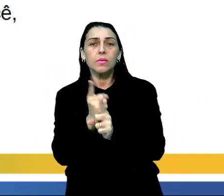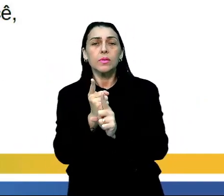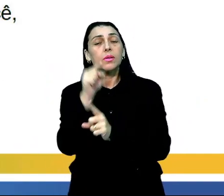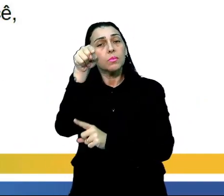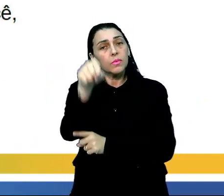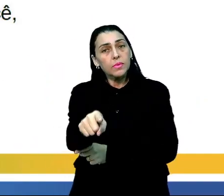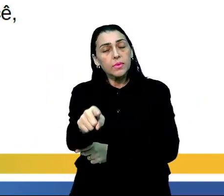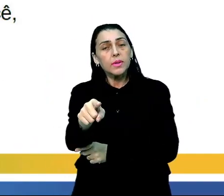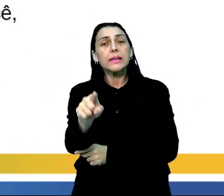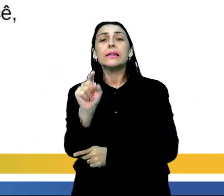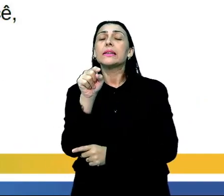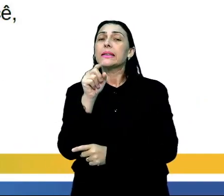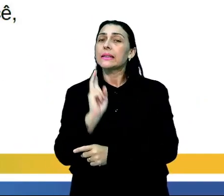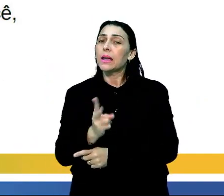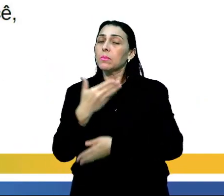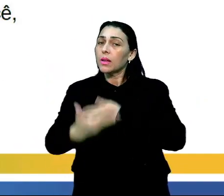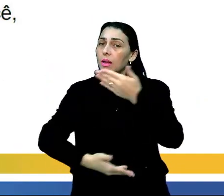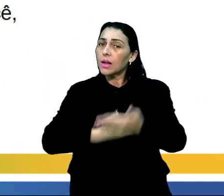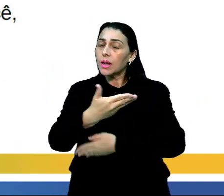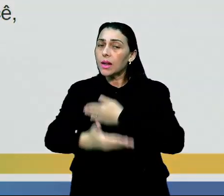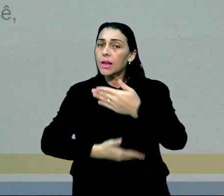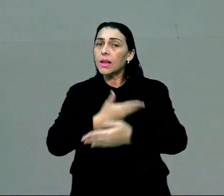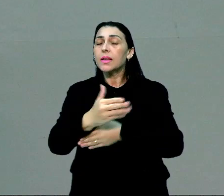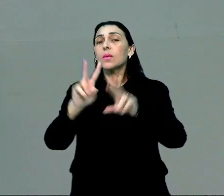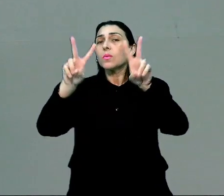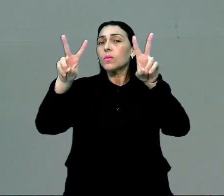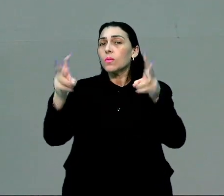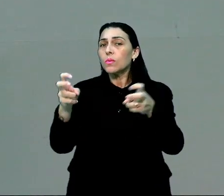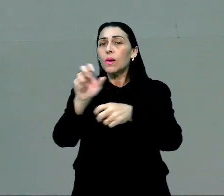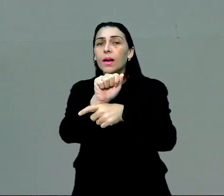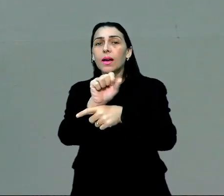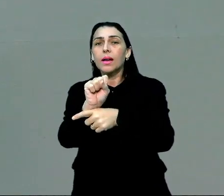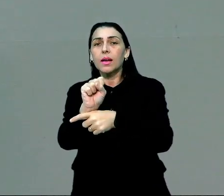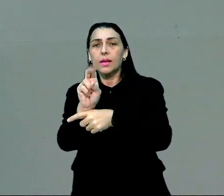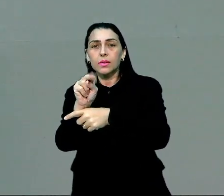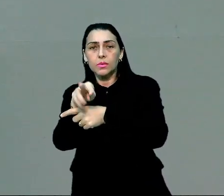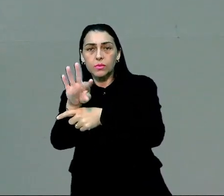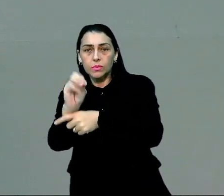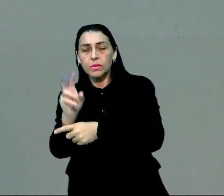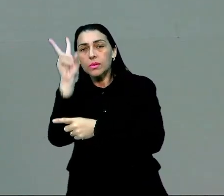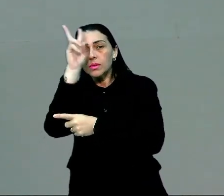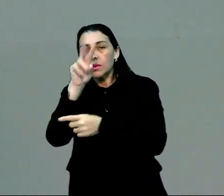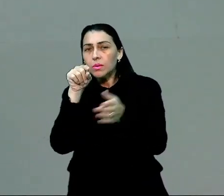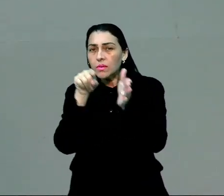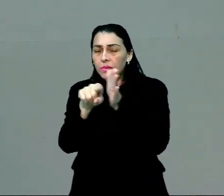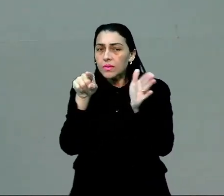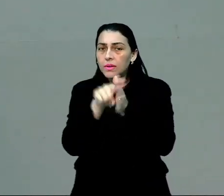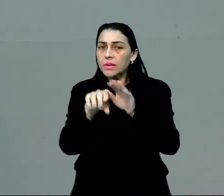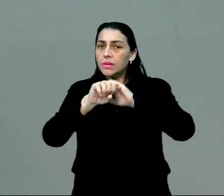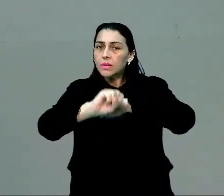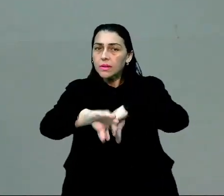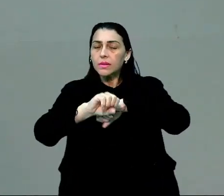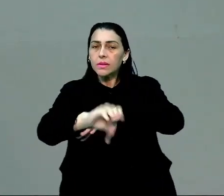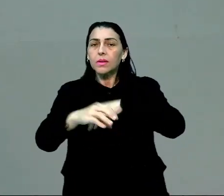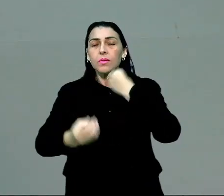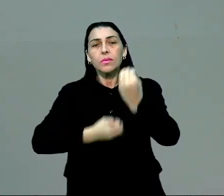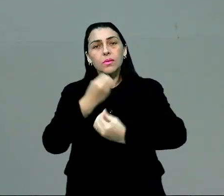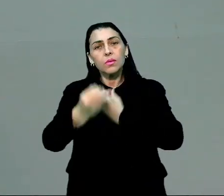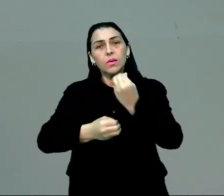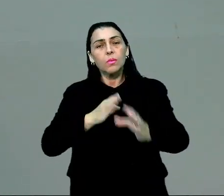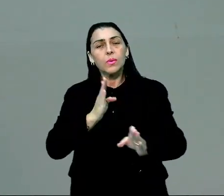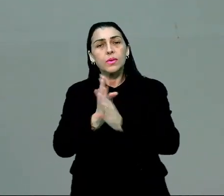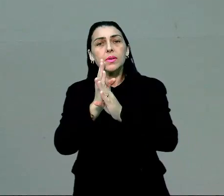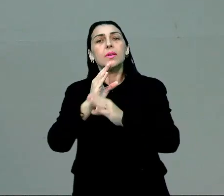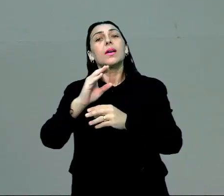por você, desde que tenha relação direta com o assunto. Lembrando que eu fiz uma pergunta, eu somente ensinei para vocês como é que eu